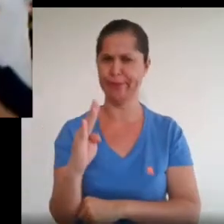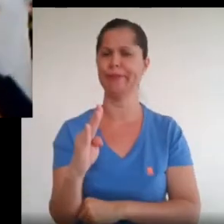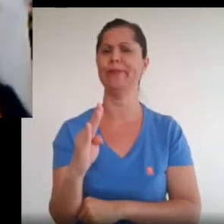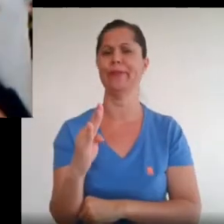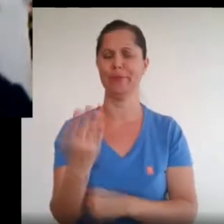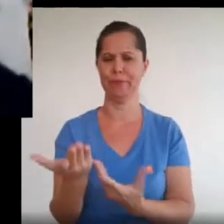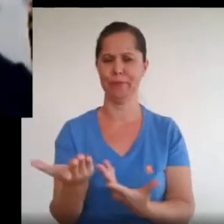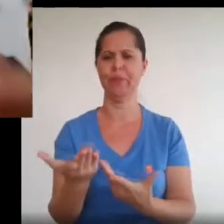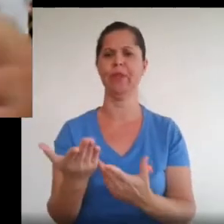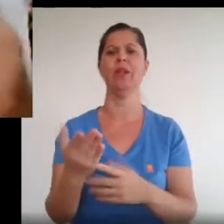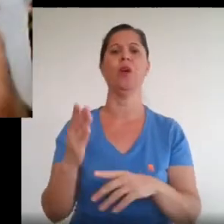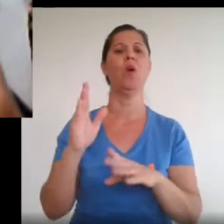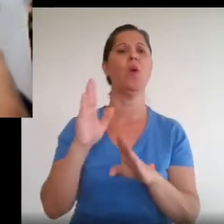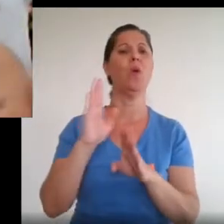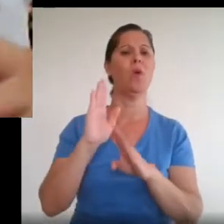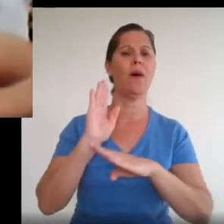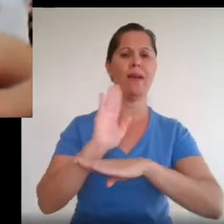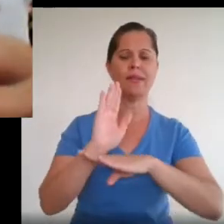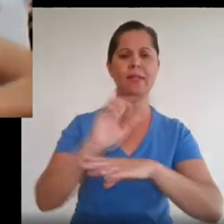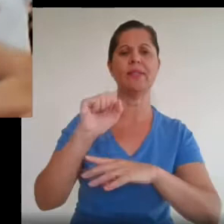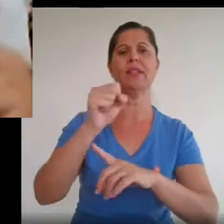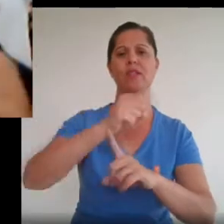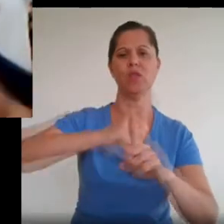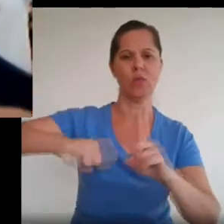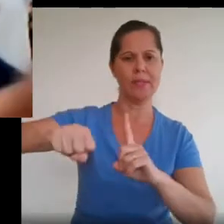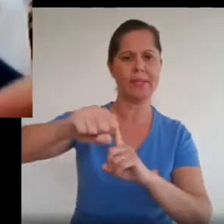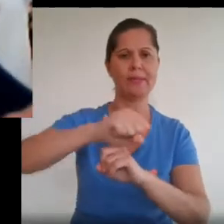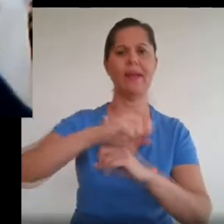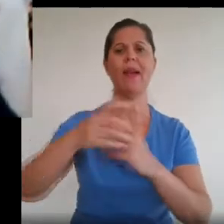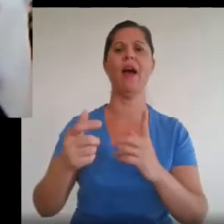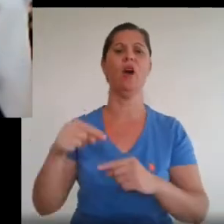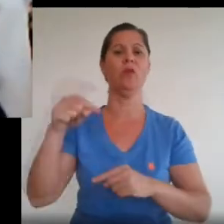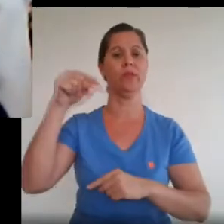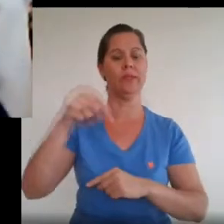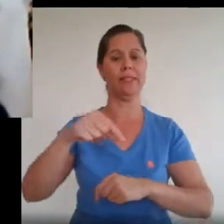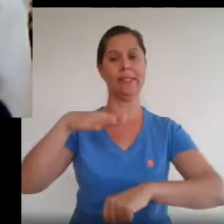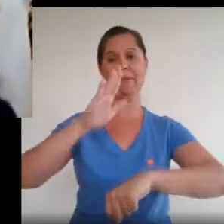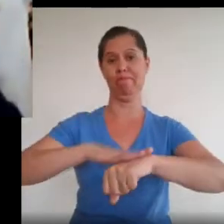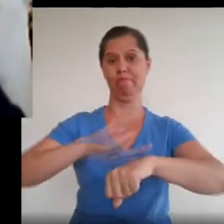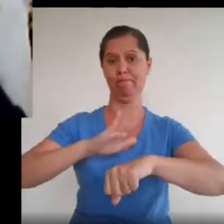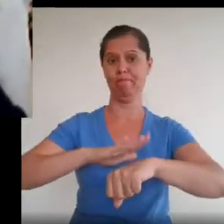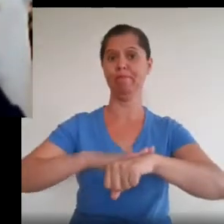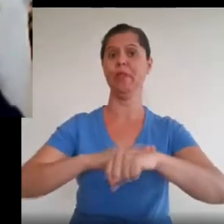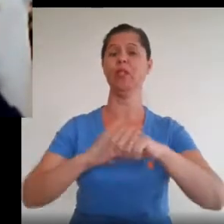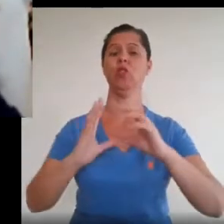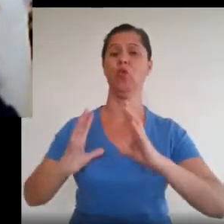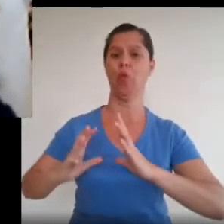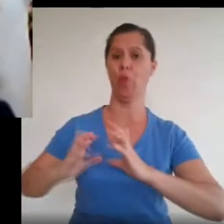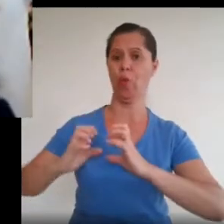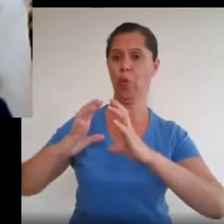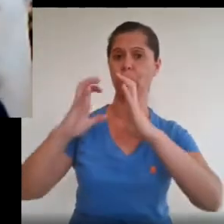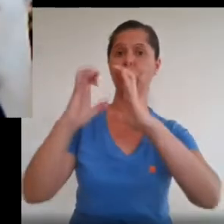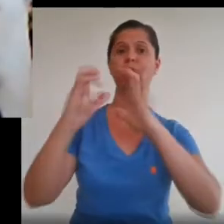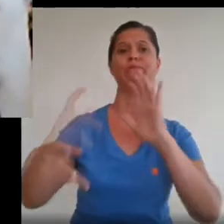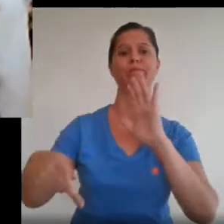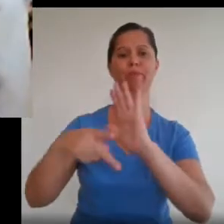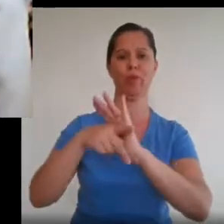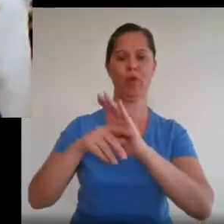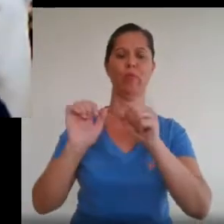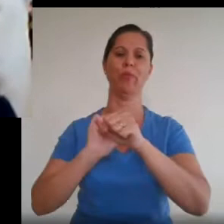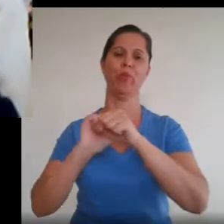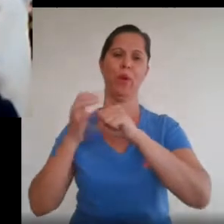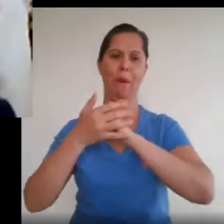sociais, assistências sociais, a sociologia, nesse momento desse conflito que a gente está vivenciando, nesse momento da